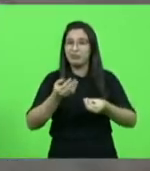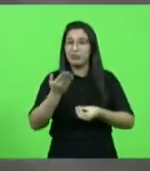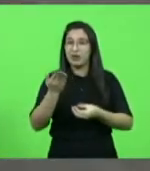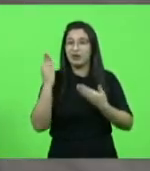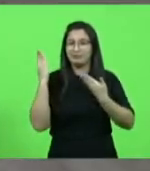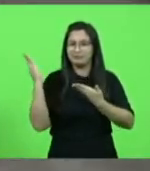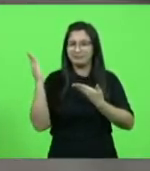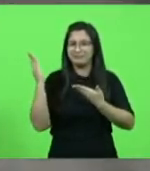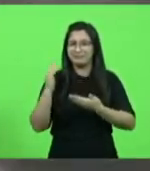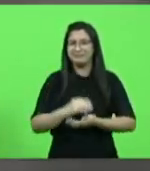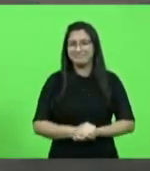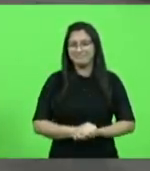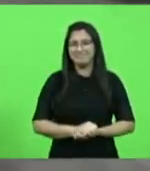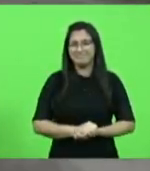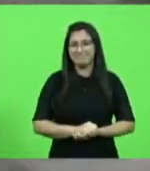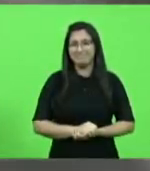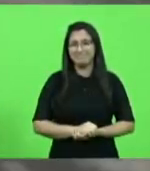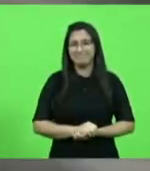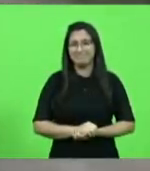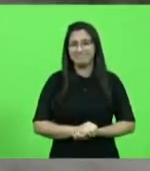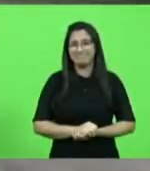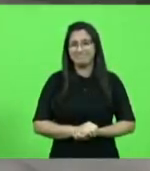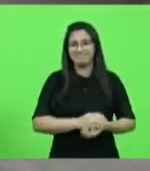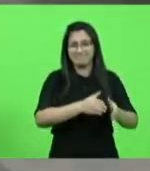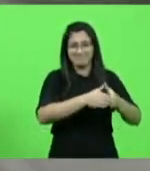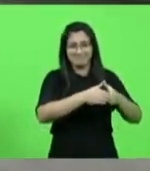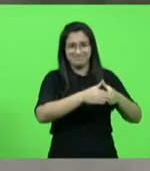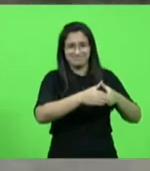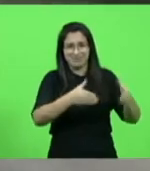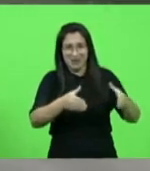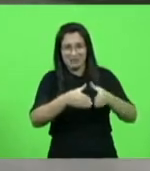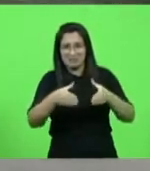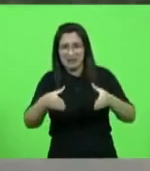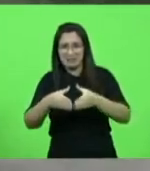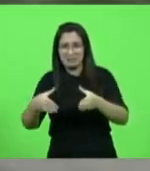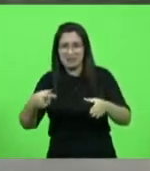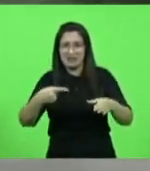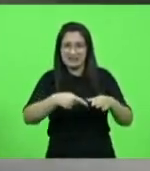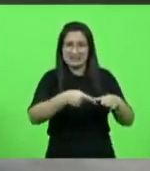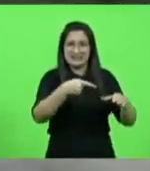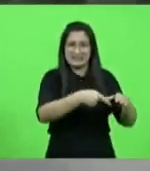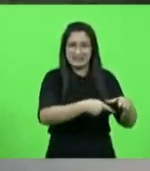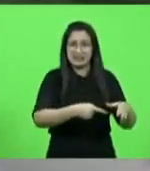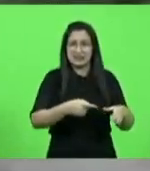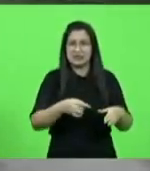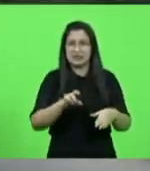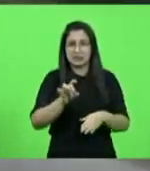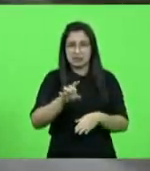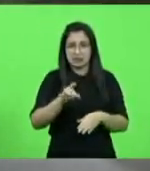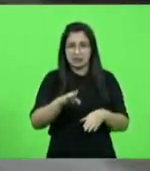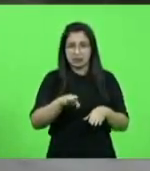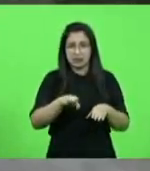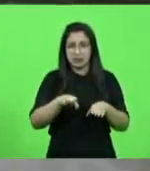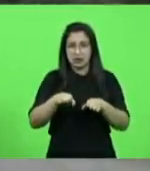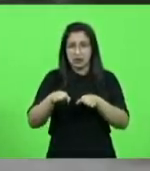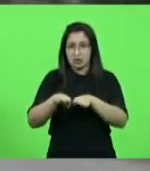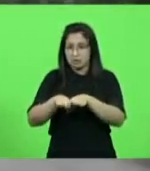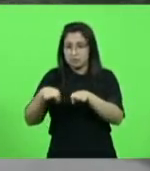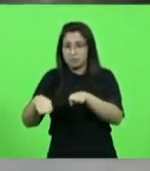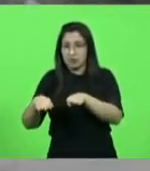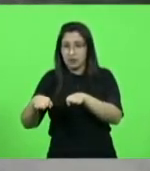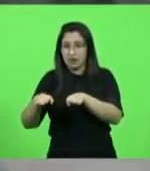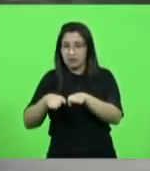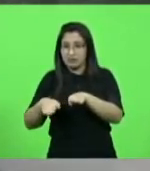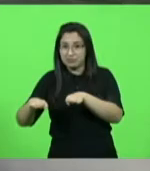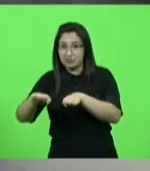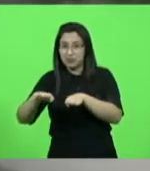o tamanho que está isso. Os buracos, eles não estão só na rodovia, eles estão fora, no acostamento também, esperando para entrar,